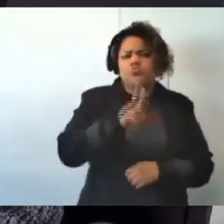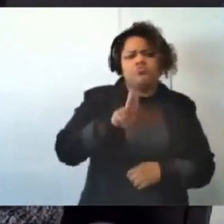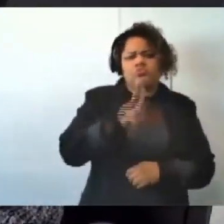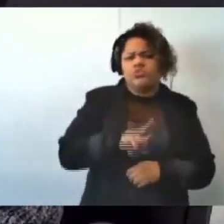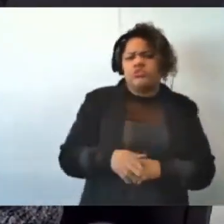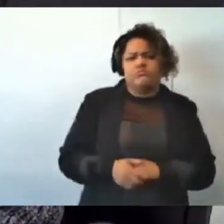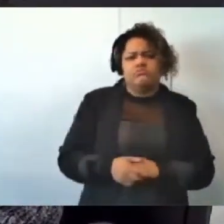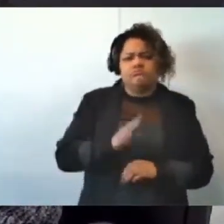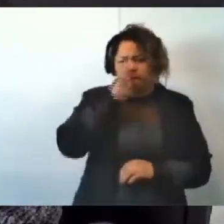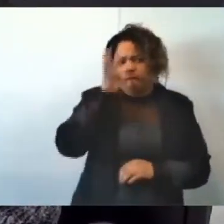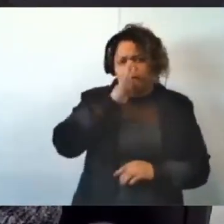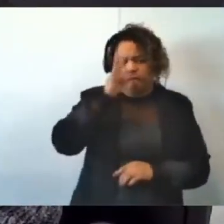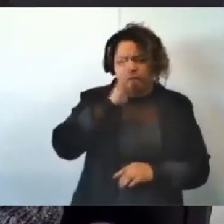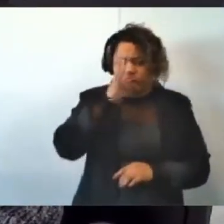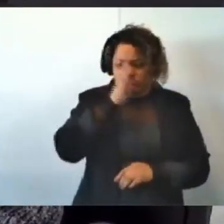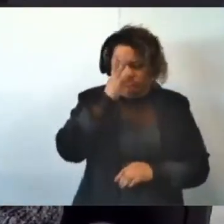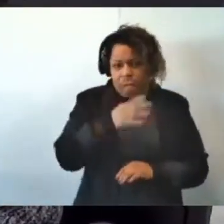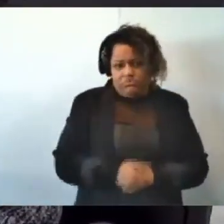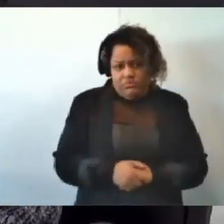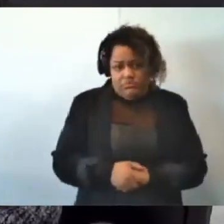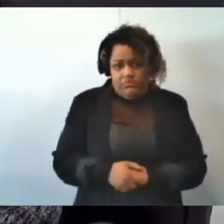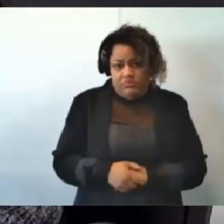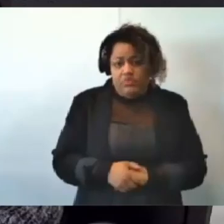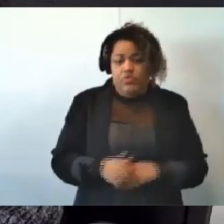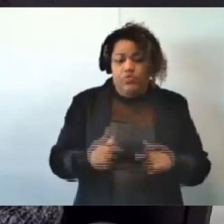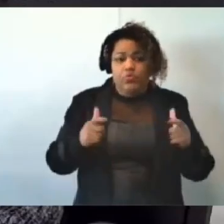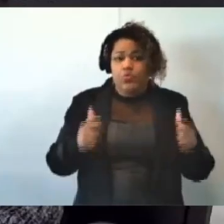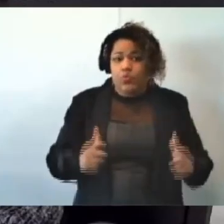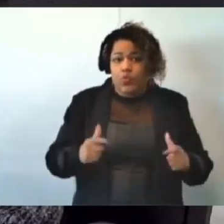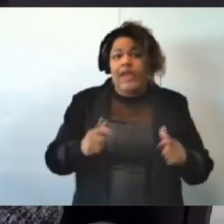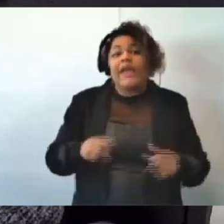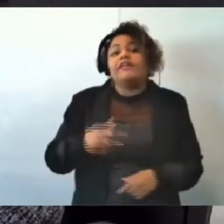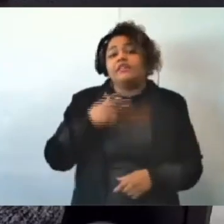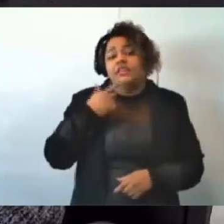podia, onde a rua deveria estar fechada. Isso não ocorreu.